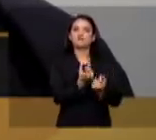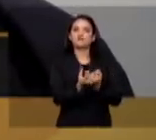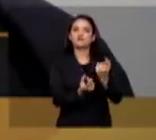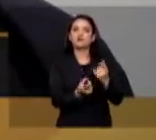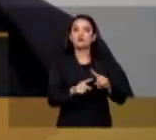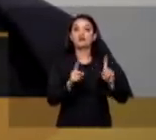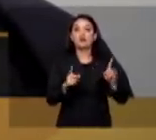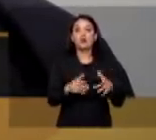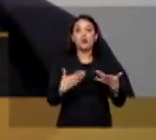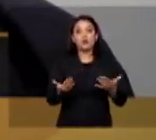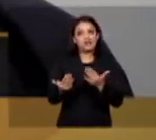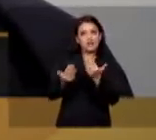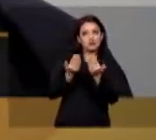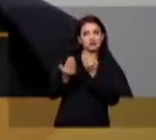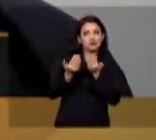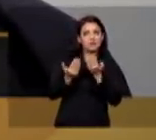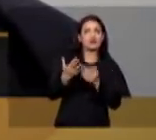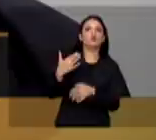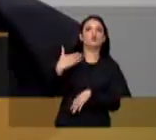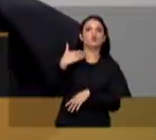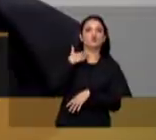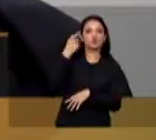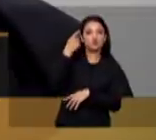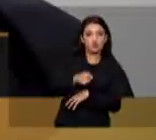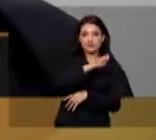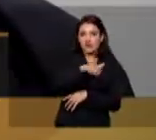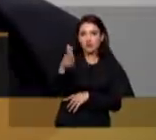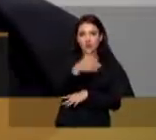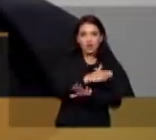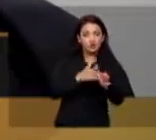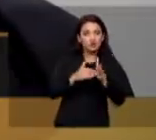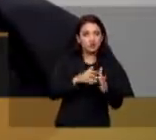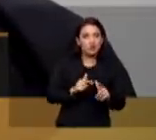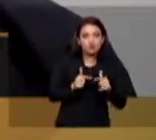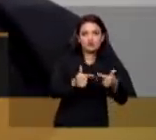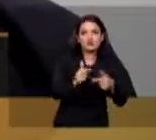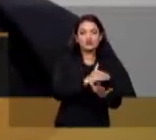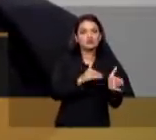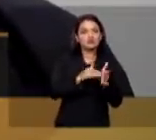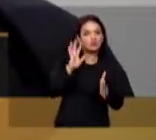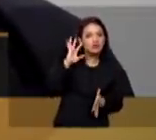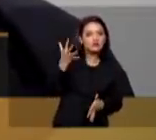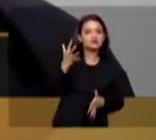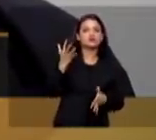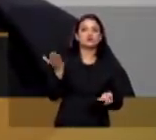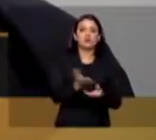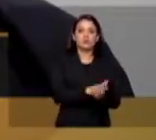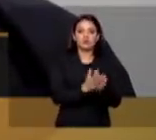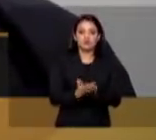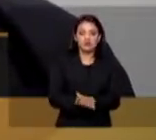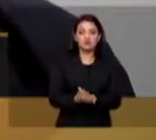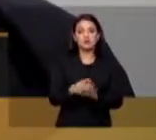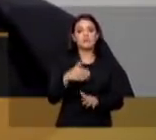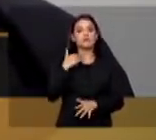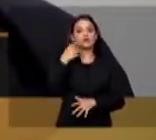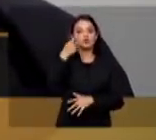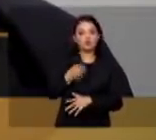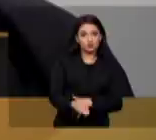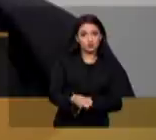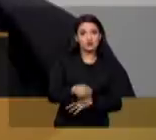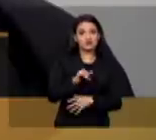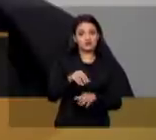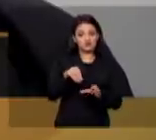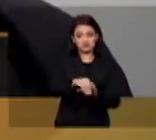da suspeição do juiz implica nulidade de todos os atos por ele praticados no processo, o afastamento do juiz excepto por força de